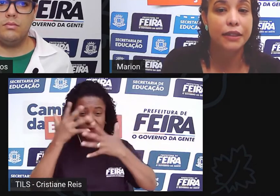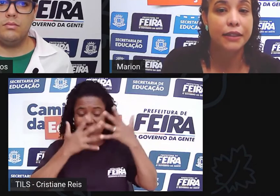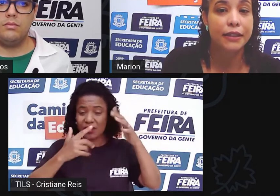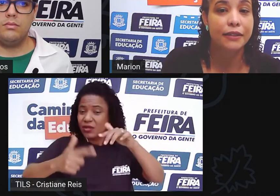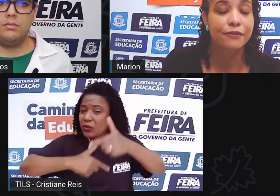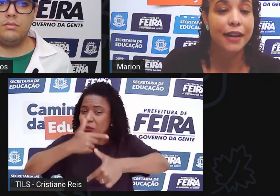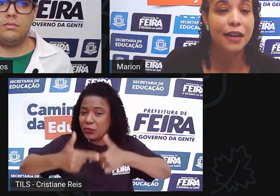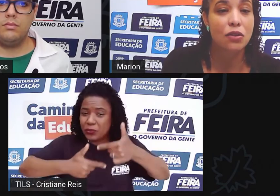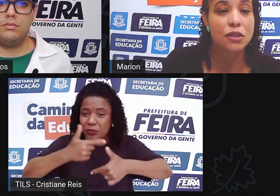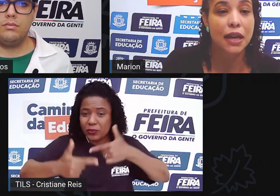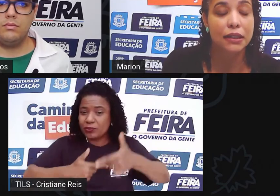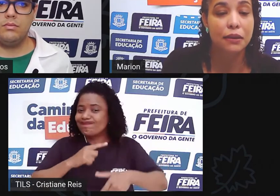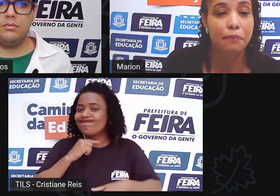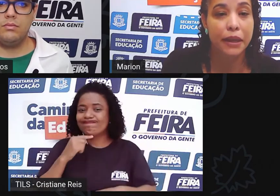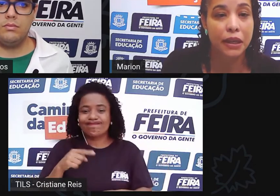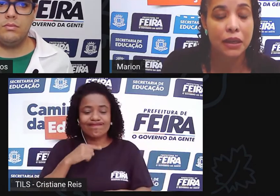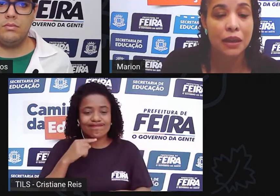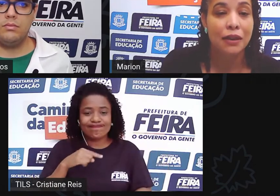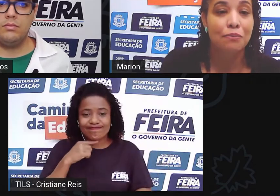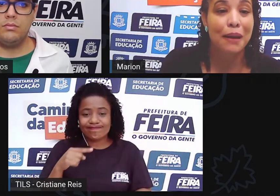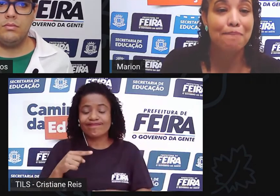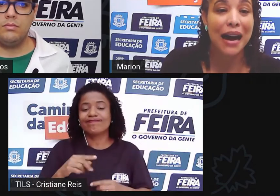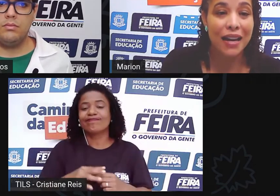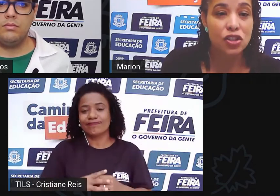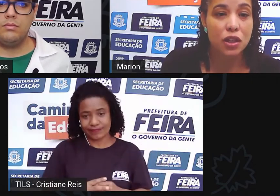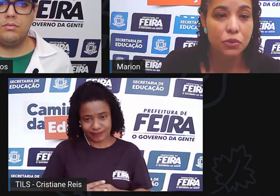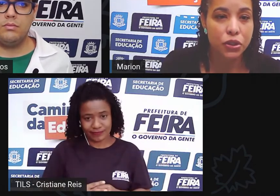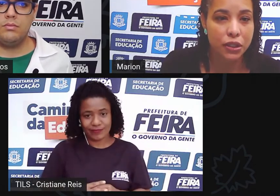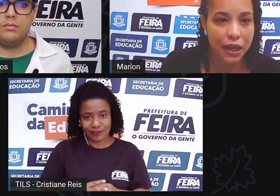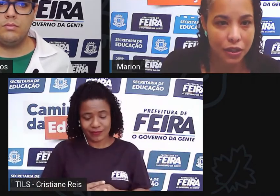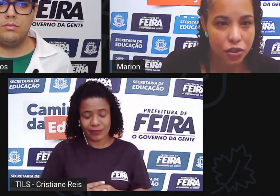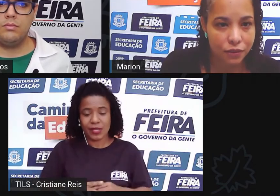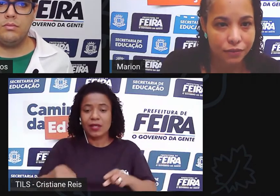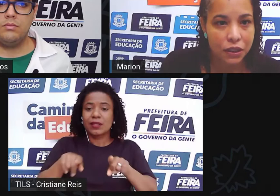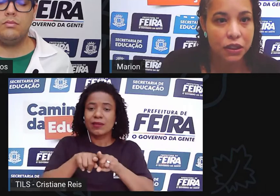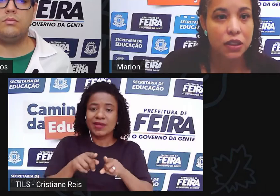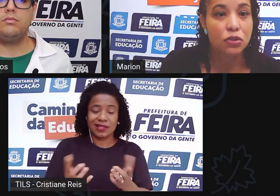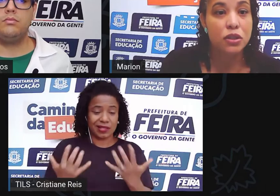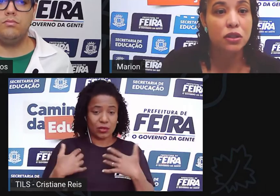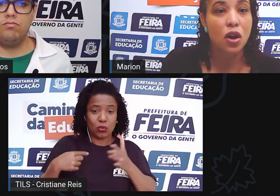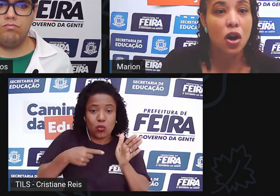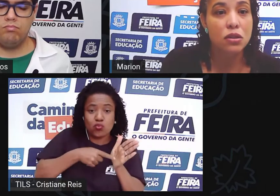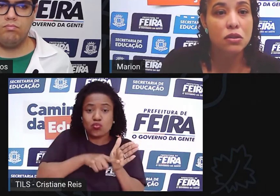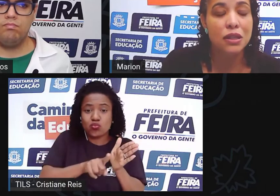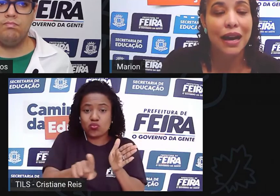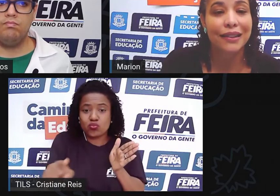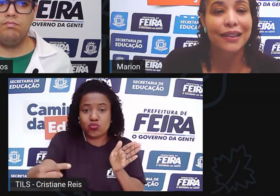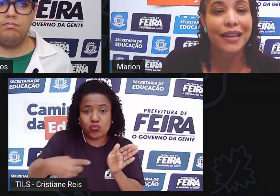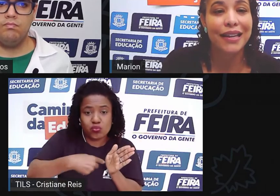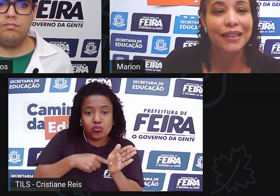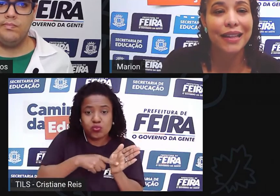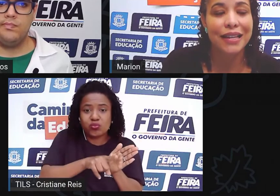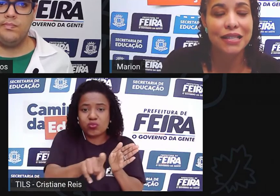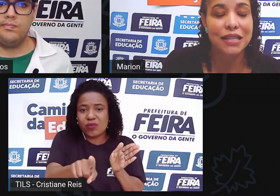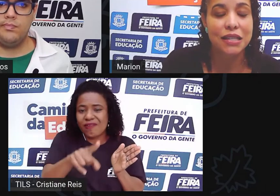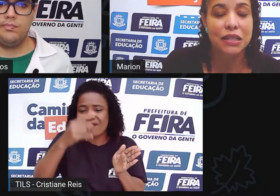Vai causar também uma baixa imunidade E nos idosos,